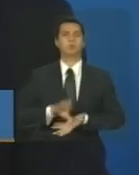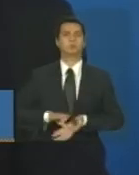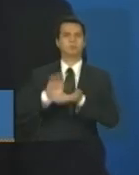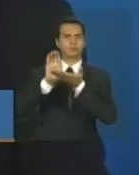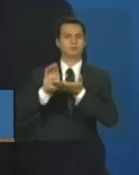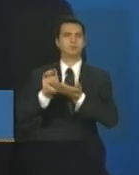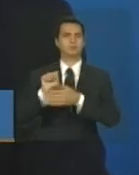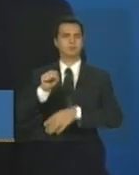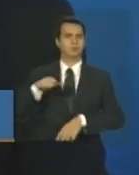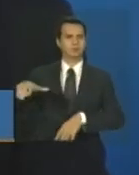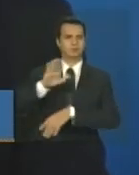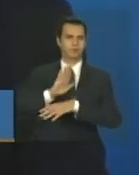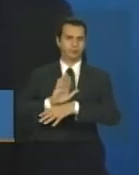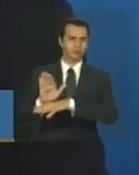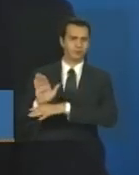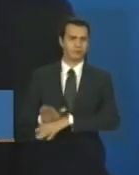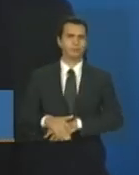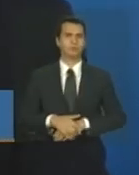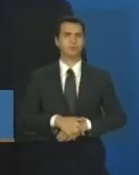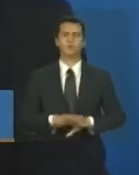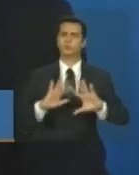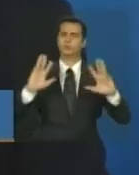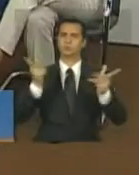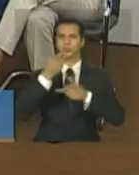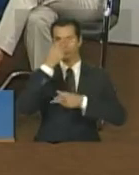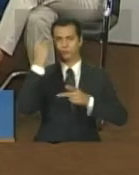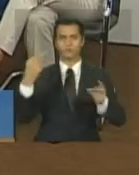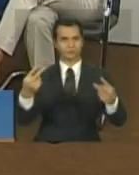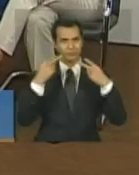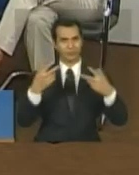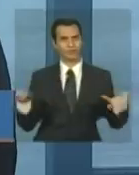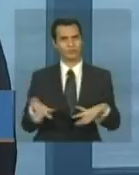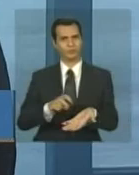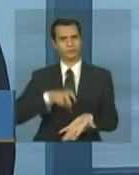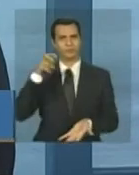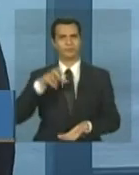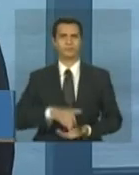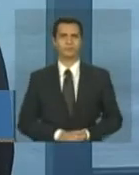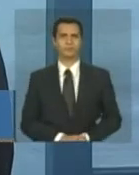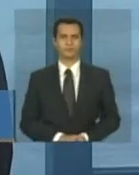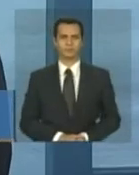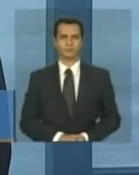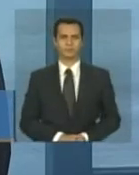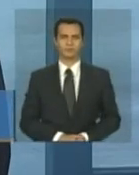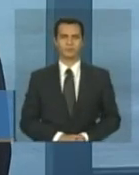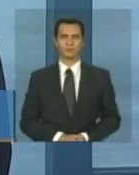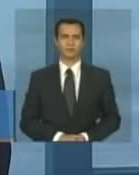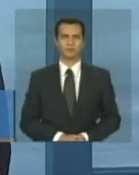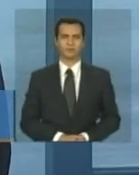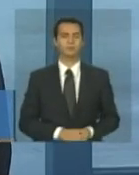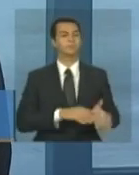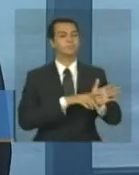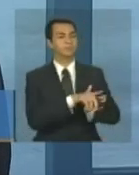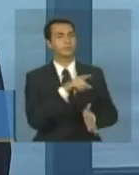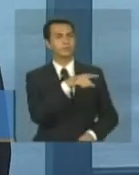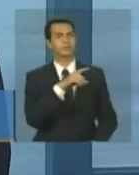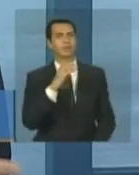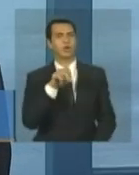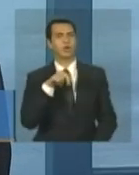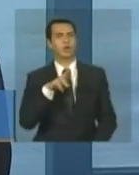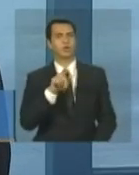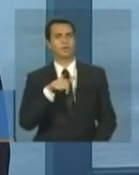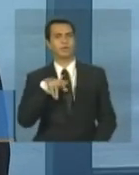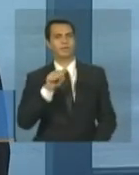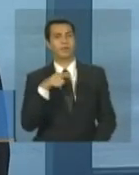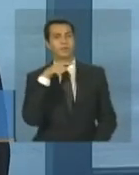social a todos que nos ouvir nessa manhã Carolina você EA sua equipe são responsáveis é justamente pela